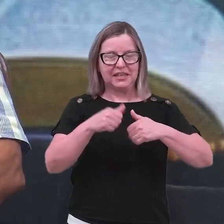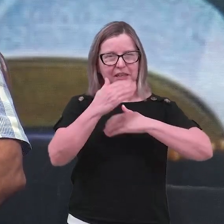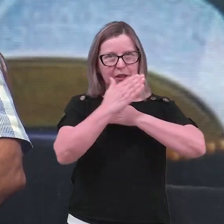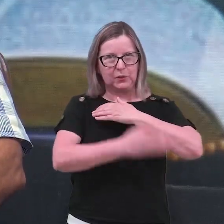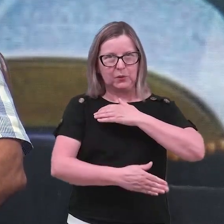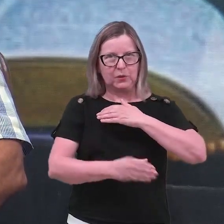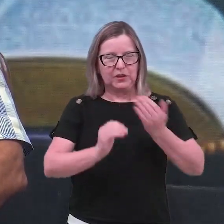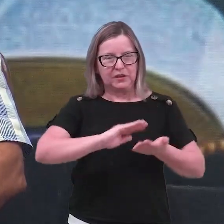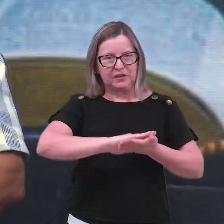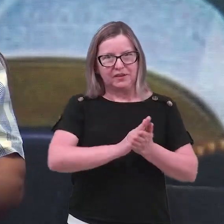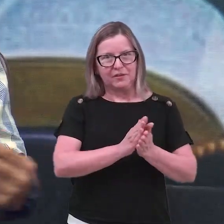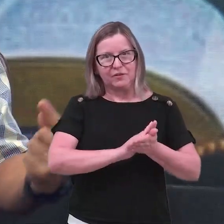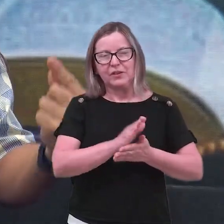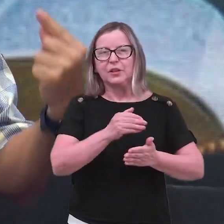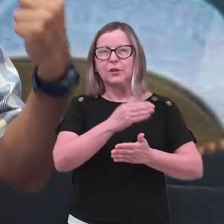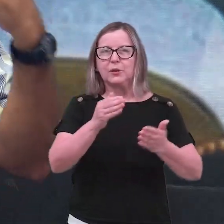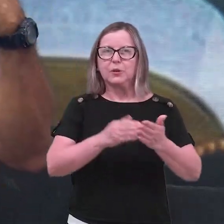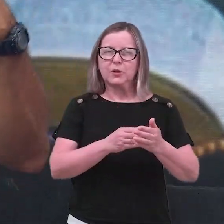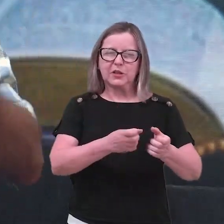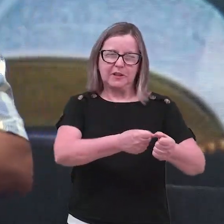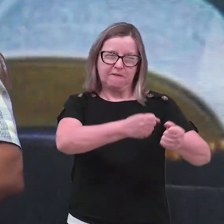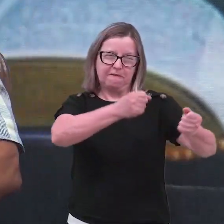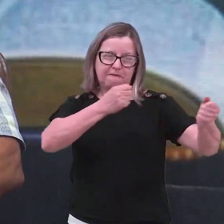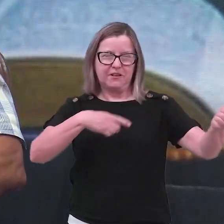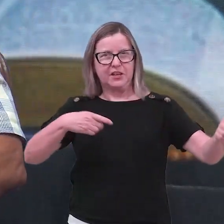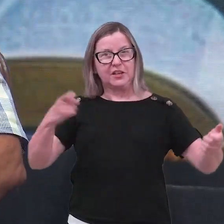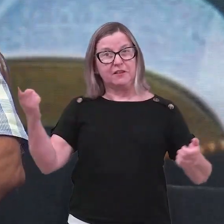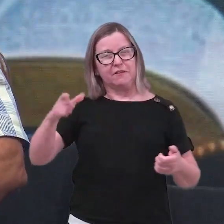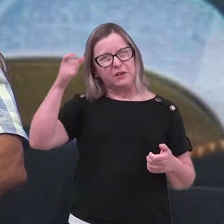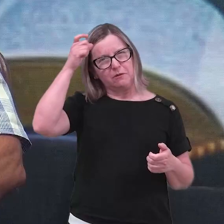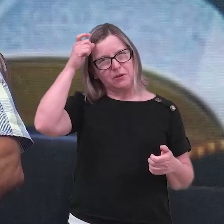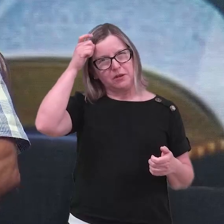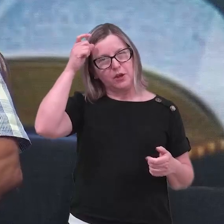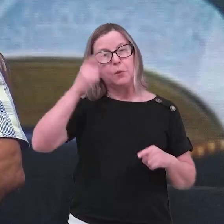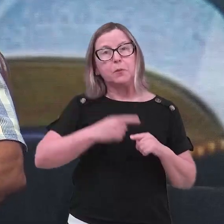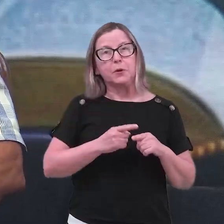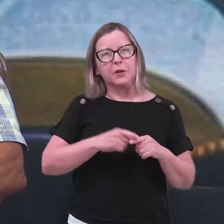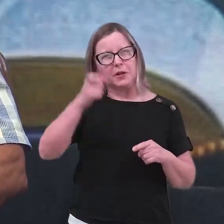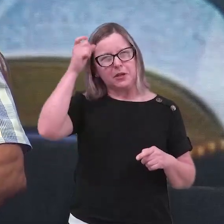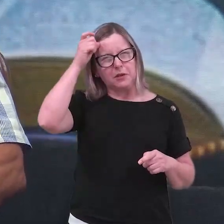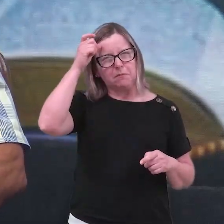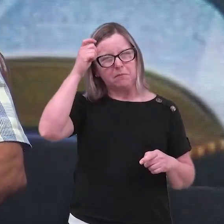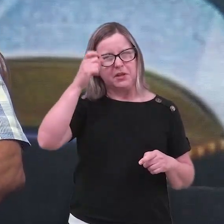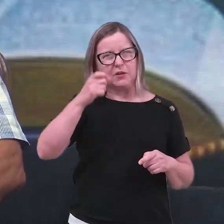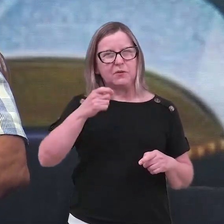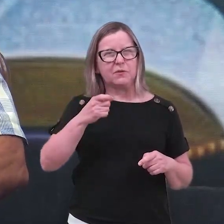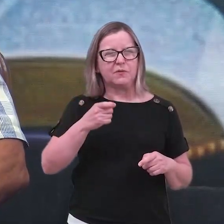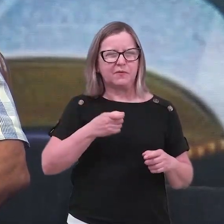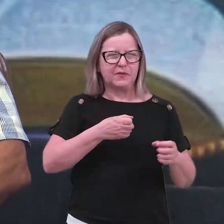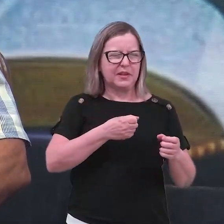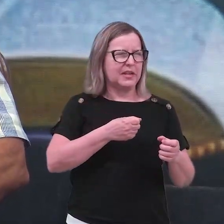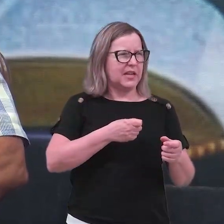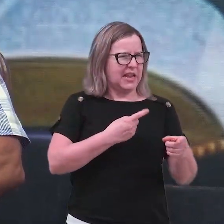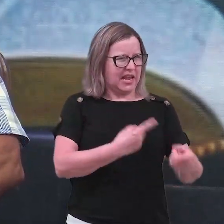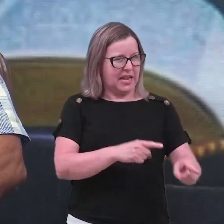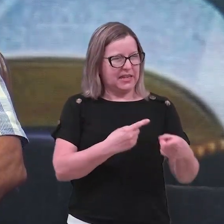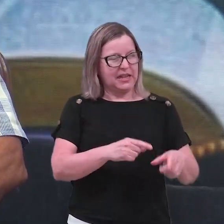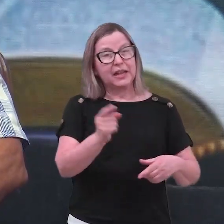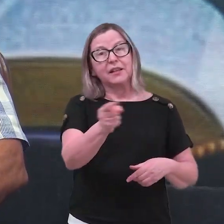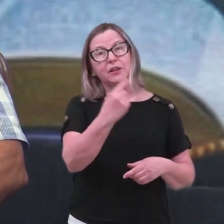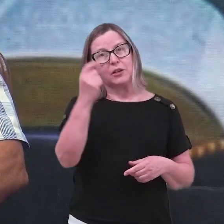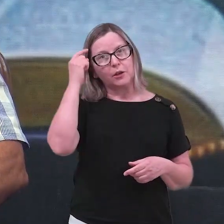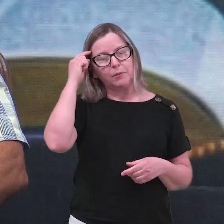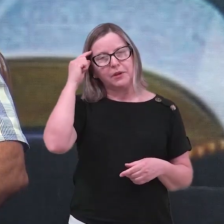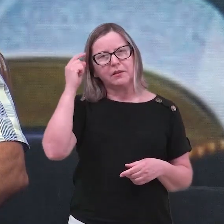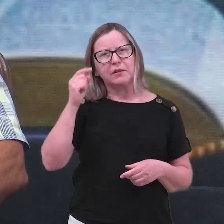dardos inflamados do maligno, porque o maligno ele joga esses dardos nas nossas mentes. Sabe o que eu descobri essa semana, pastor Hélio? Eu